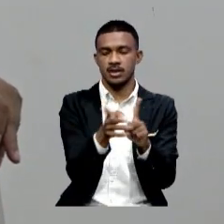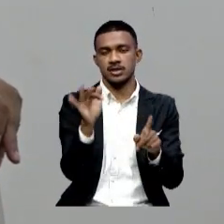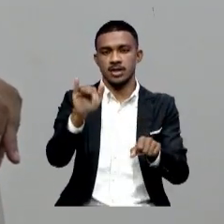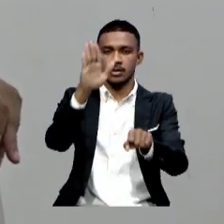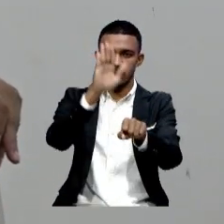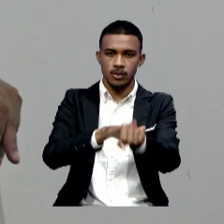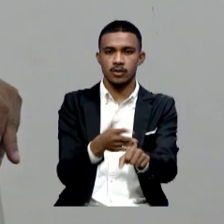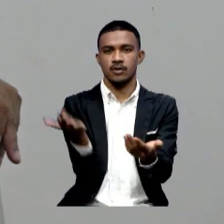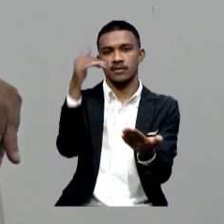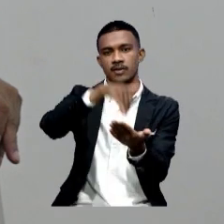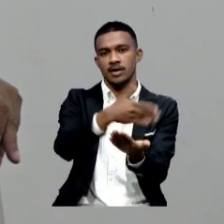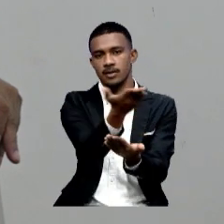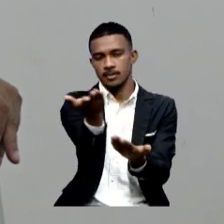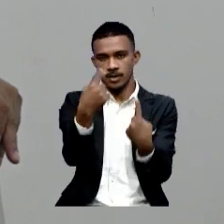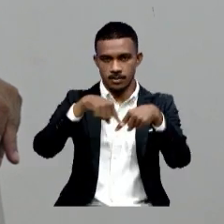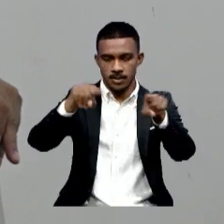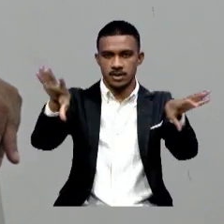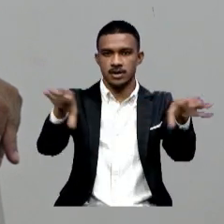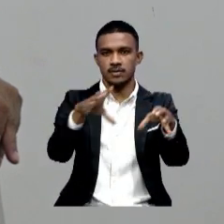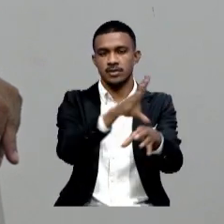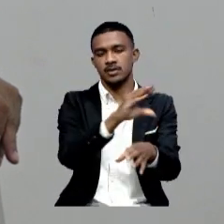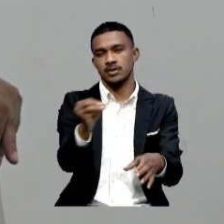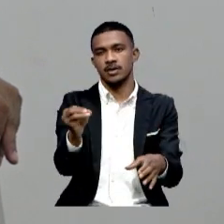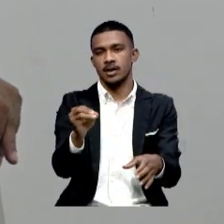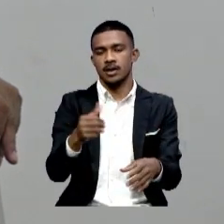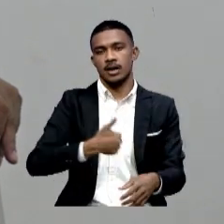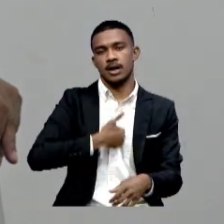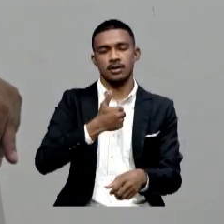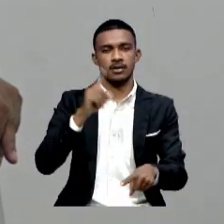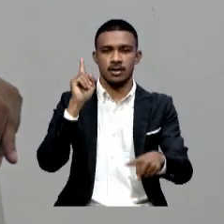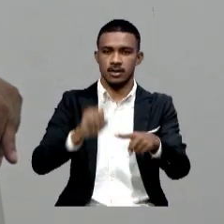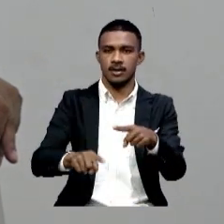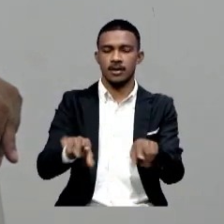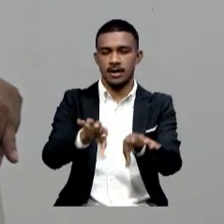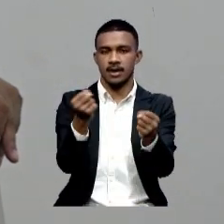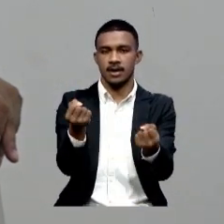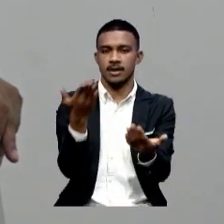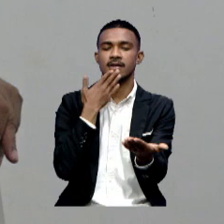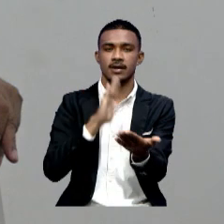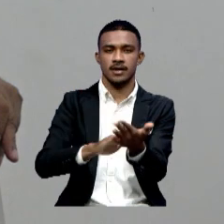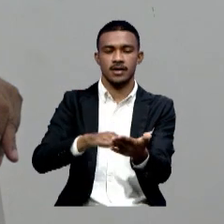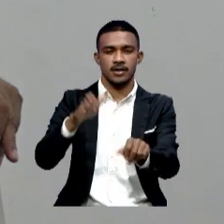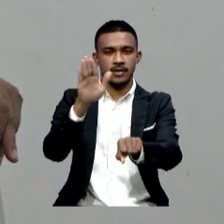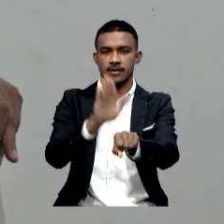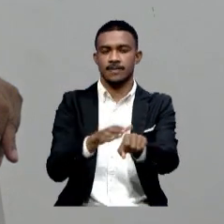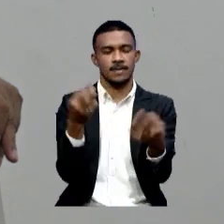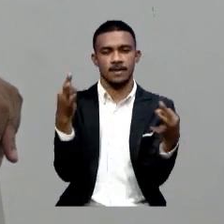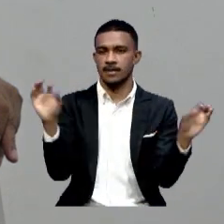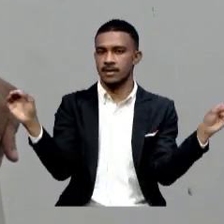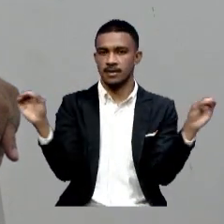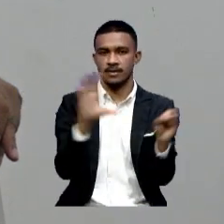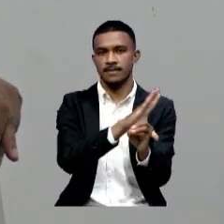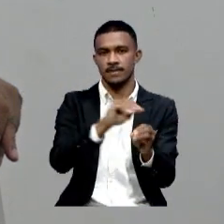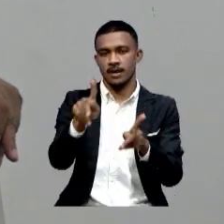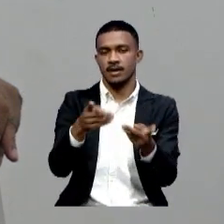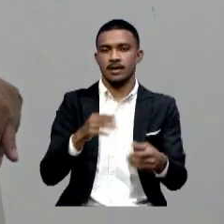pan. Kualo halok la dia, ema la bolo ala. Kontratu hotu, hotu hoi dene. Mas kualo halok dia,